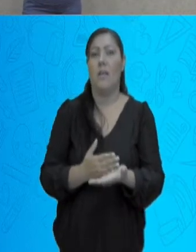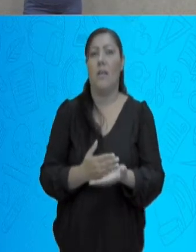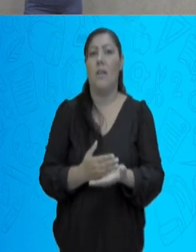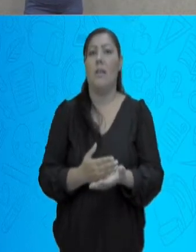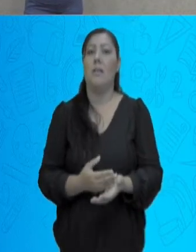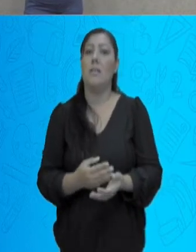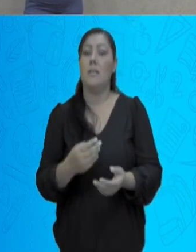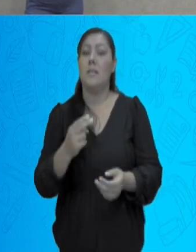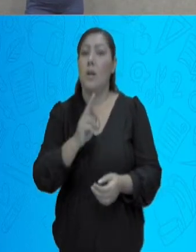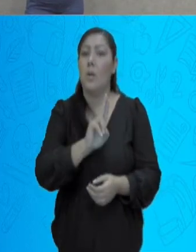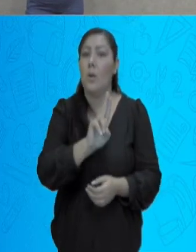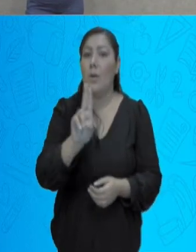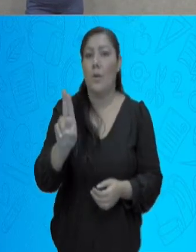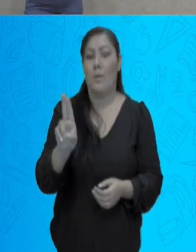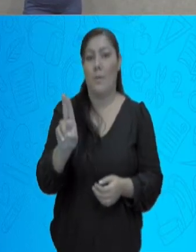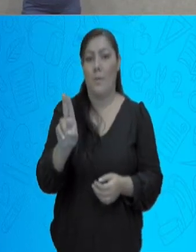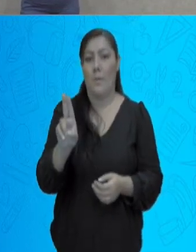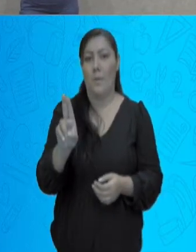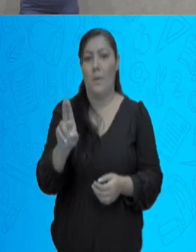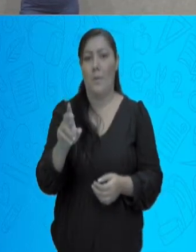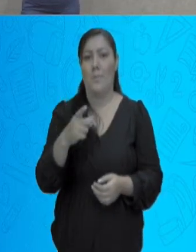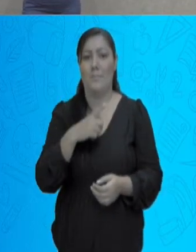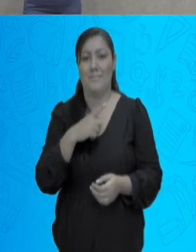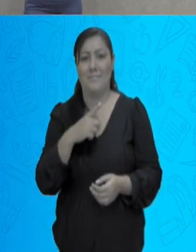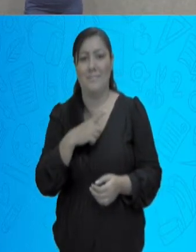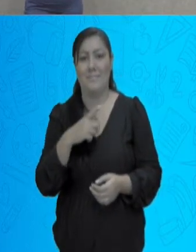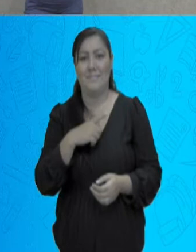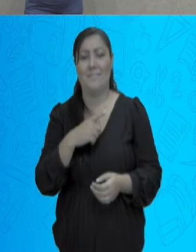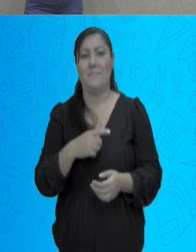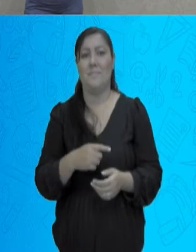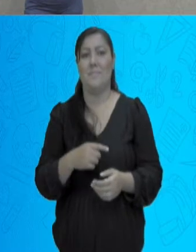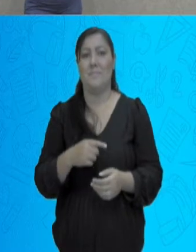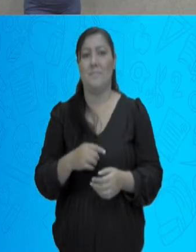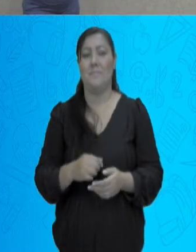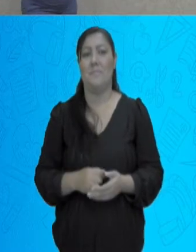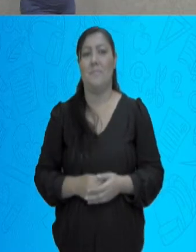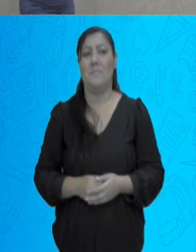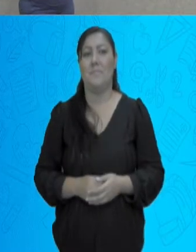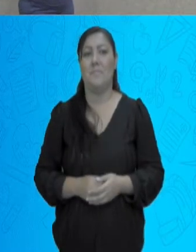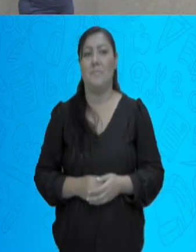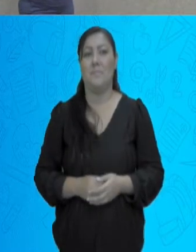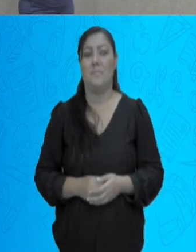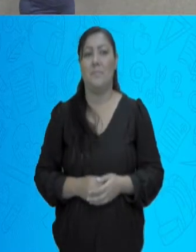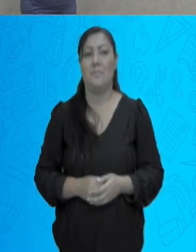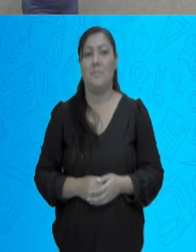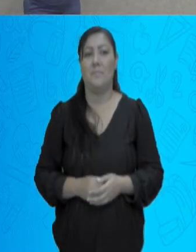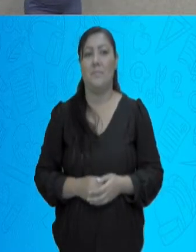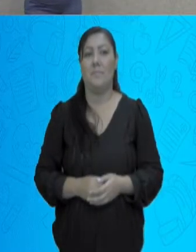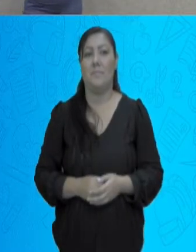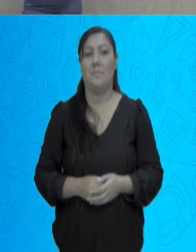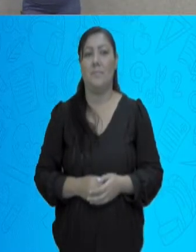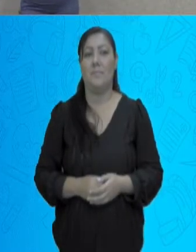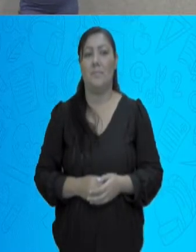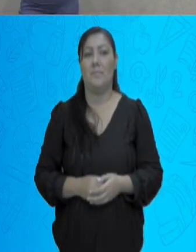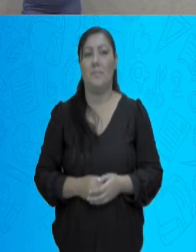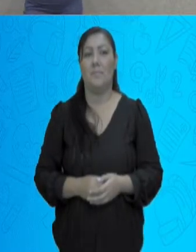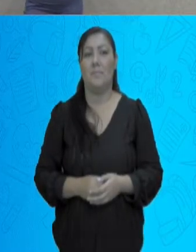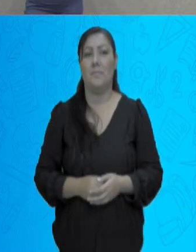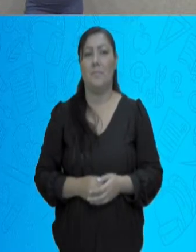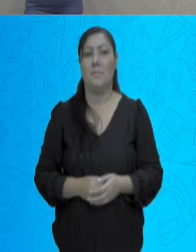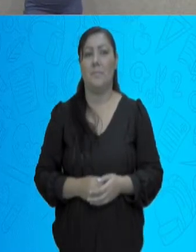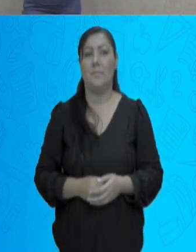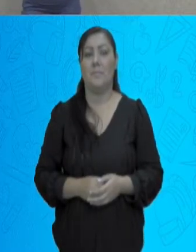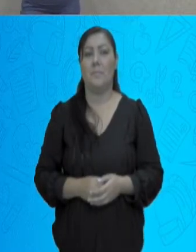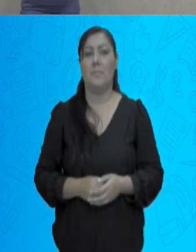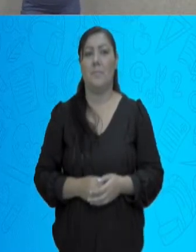mesmo de nome. E são três, né? Vamos iniciar por gerúndio. Gerúndio. O que é o